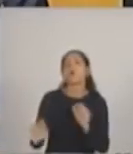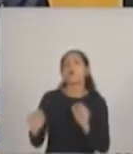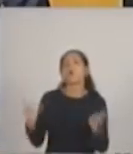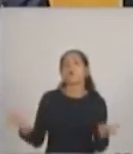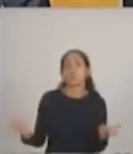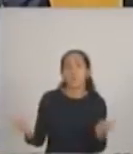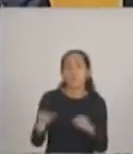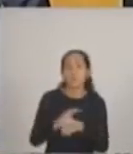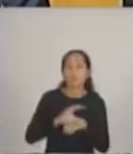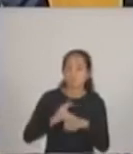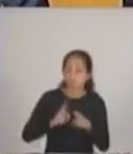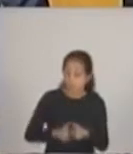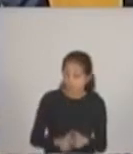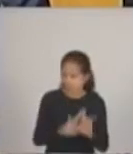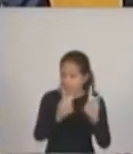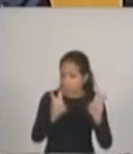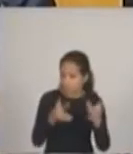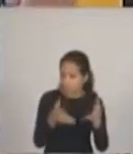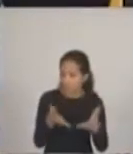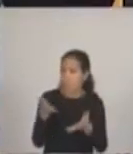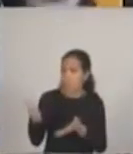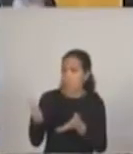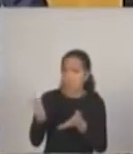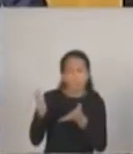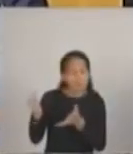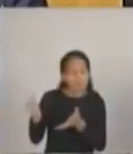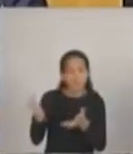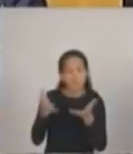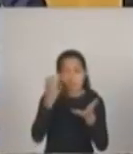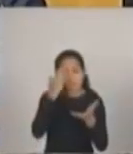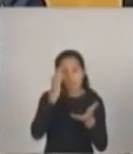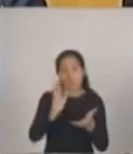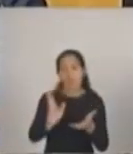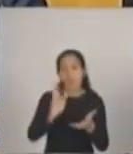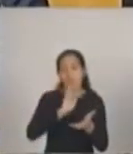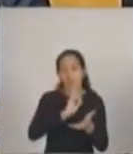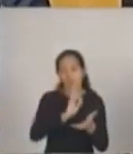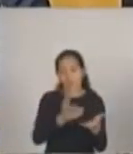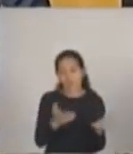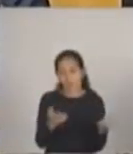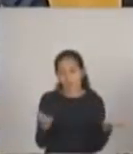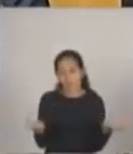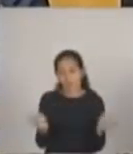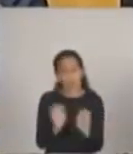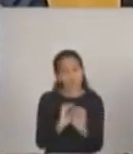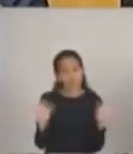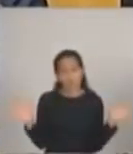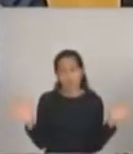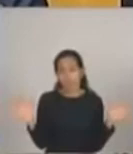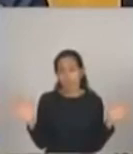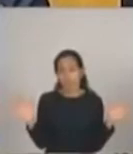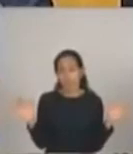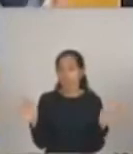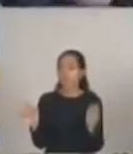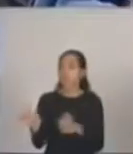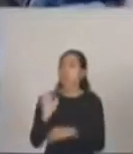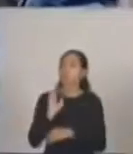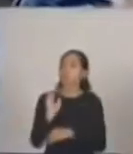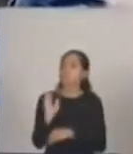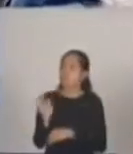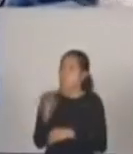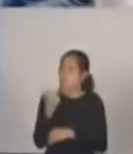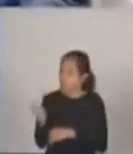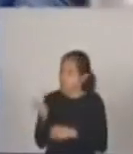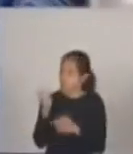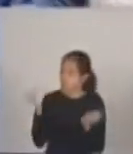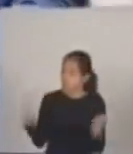prosseguimento da matéria. Eu acho que é isso que o deputado Marcelo precisa responder, não é isso? Está claro, é pela constitucionalidade. Eu falei isso, é